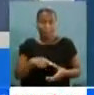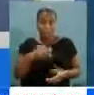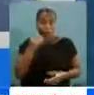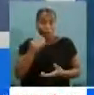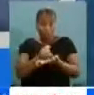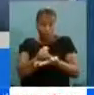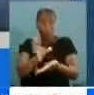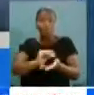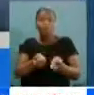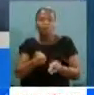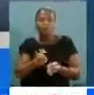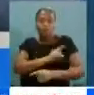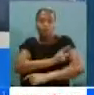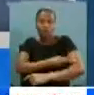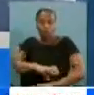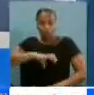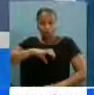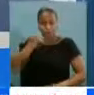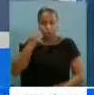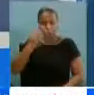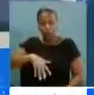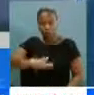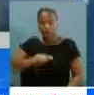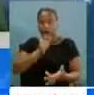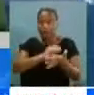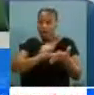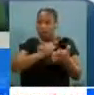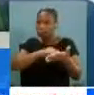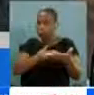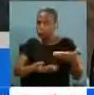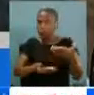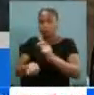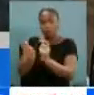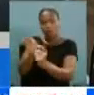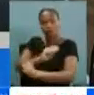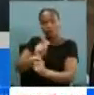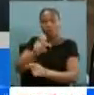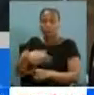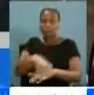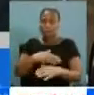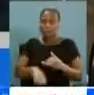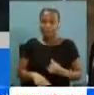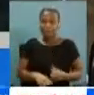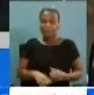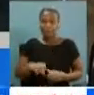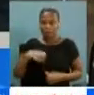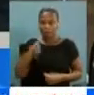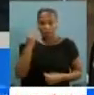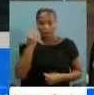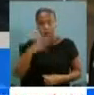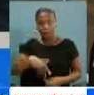montante, é o reforço da confiança do Banco Mundial na agenda de reformas que estamos a empreender. Cabo Verde e Banco Mundial